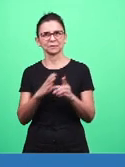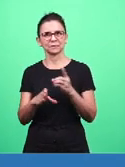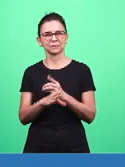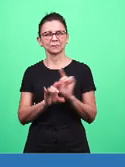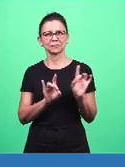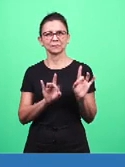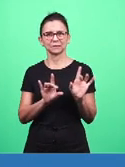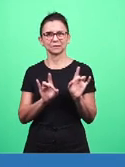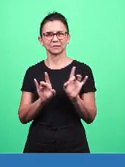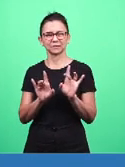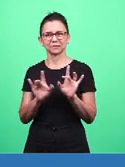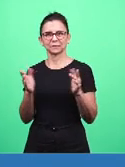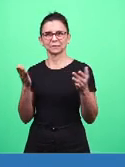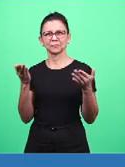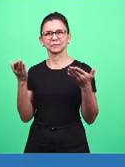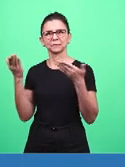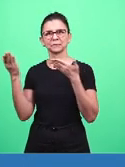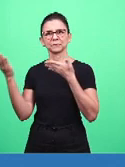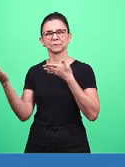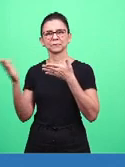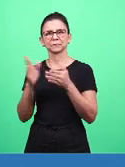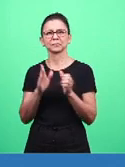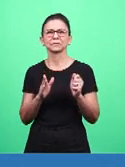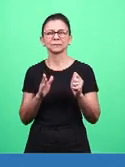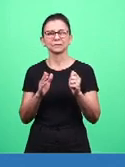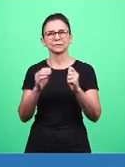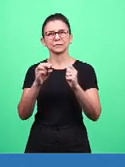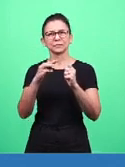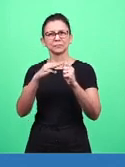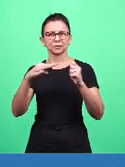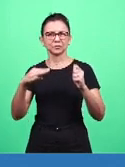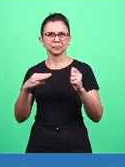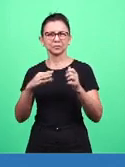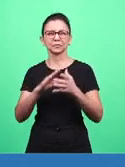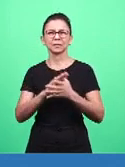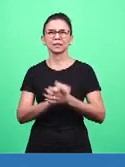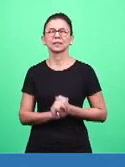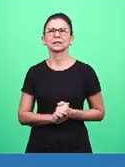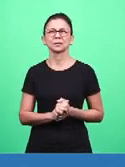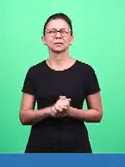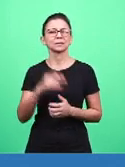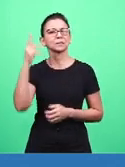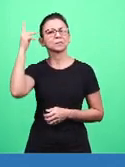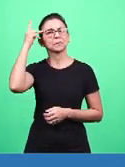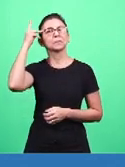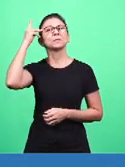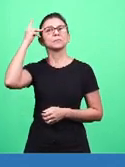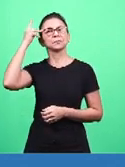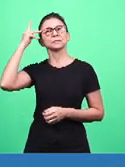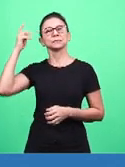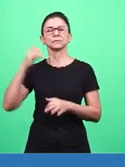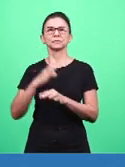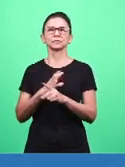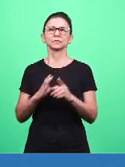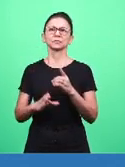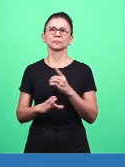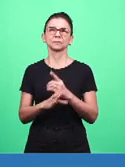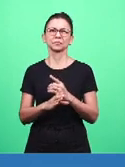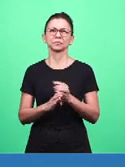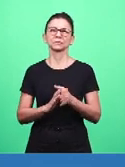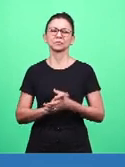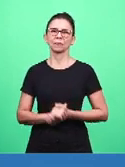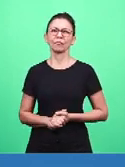igreja local, para a realização desses eventos, de eventos especiais. Irmãos desceram as águas ali na cidade de Milão, no